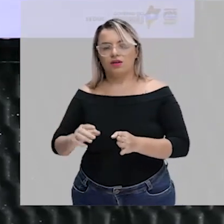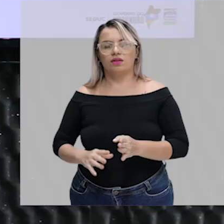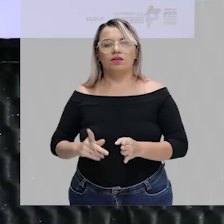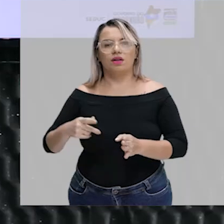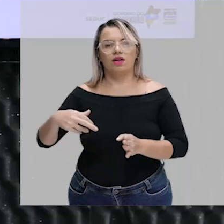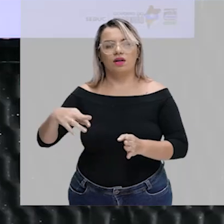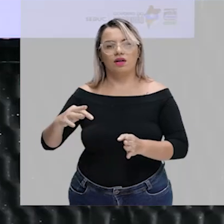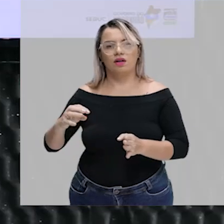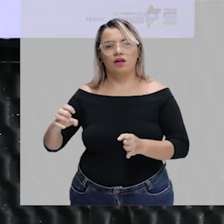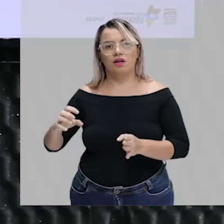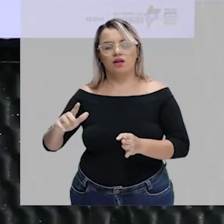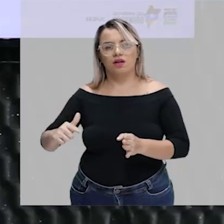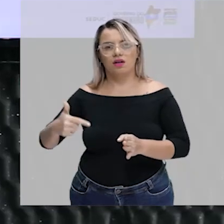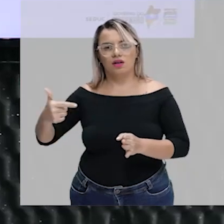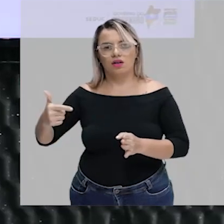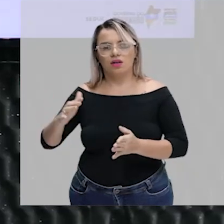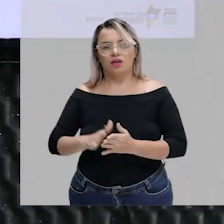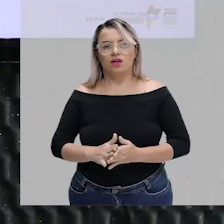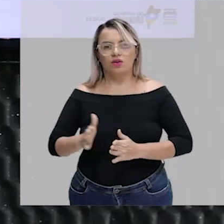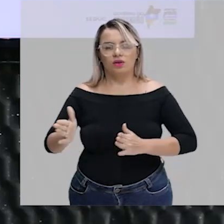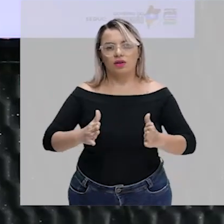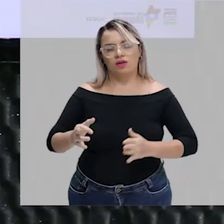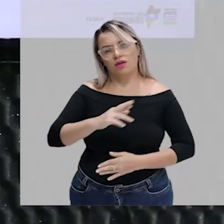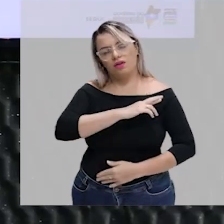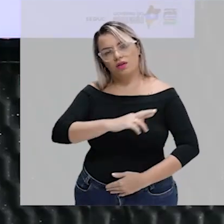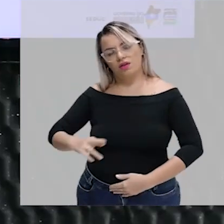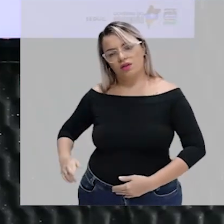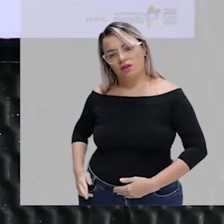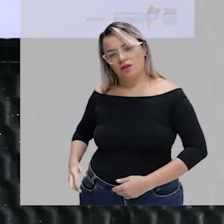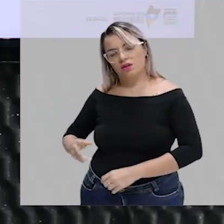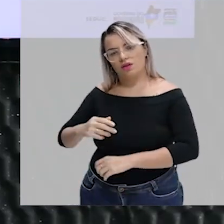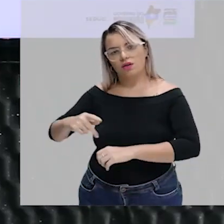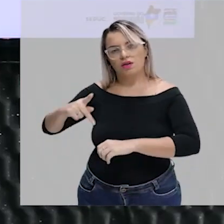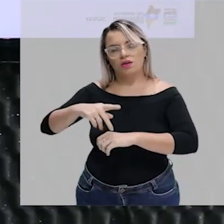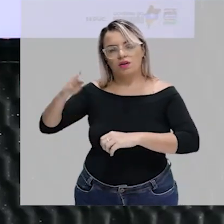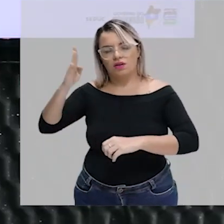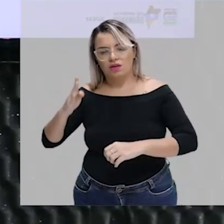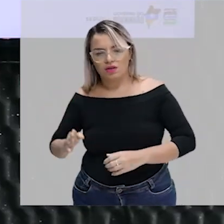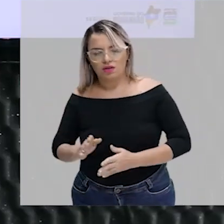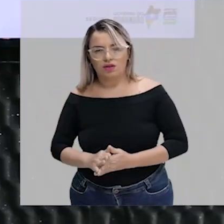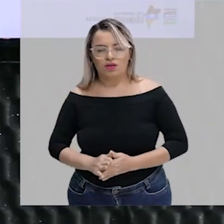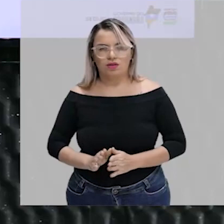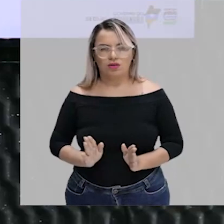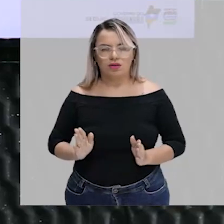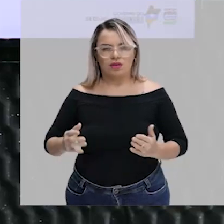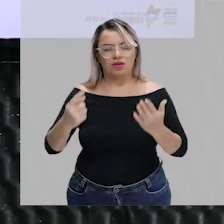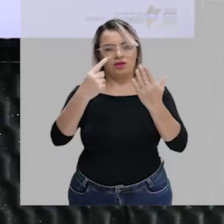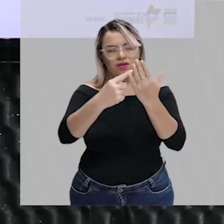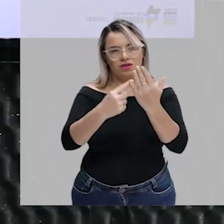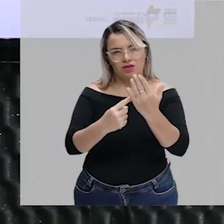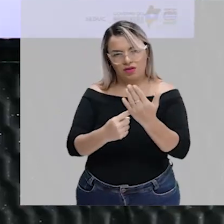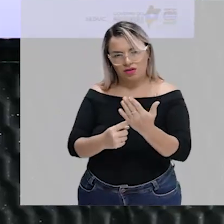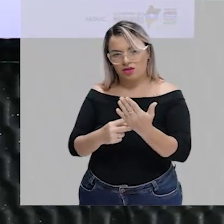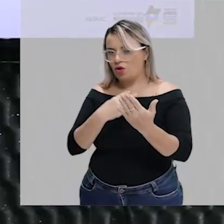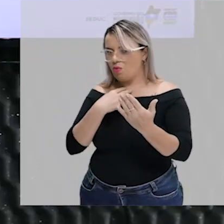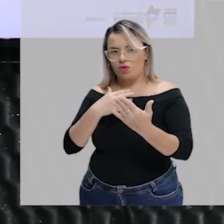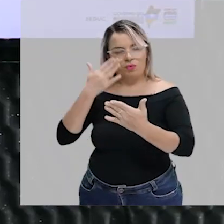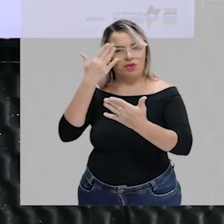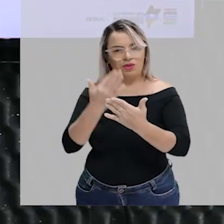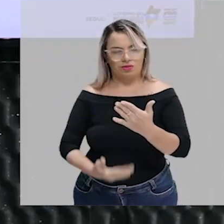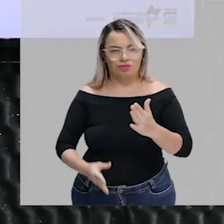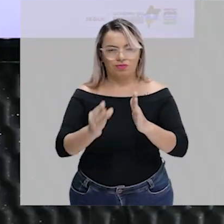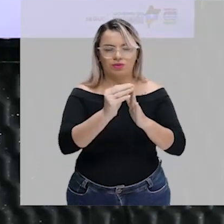parte sobre o período republicano no Brasil. Então fica sempre ligado na programação da gente aí para você não perder nenhuma aula, tá